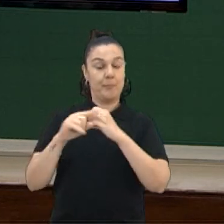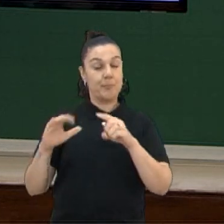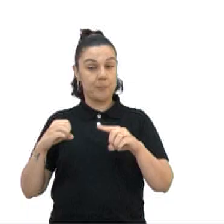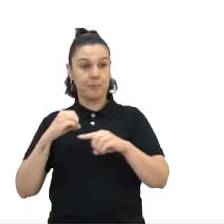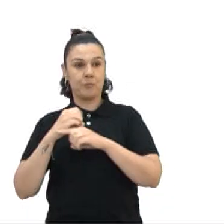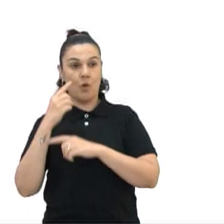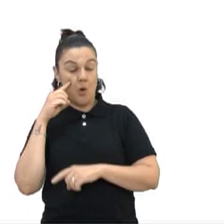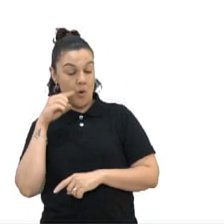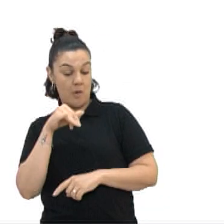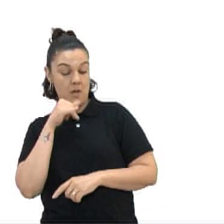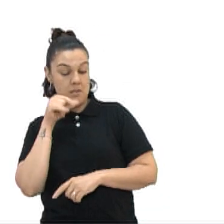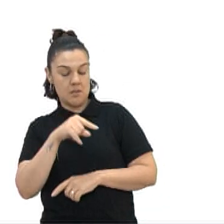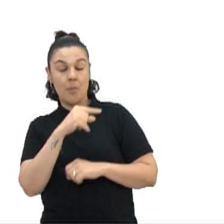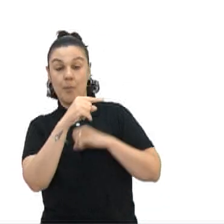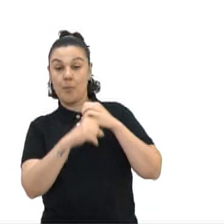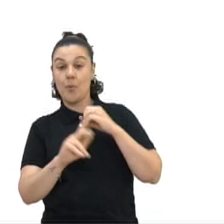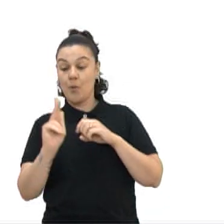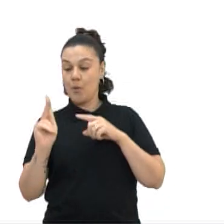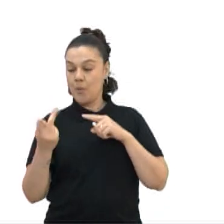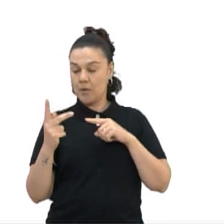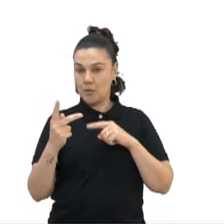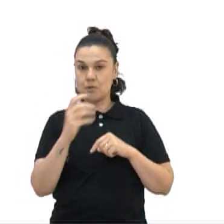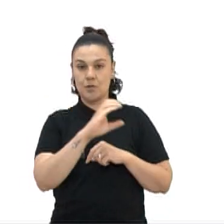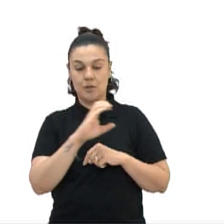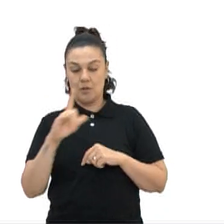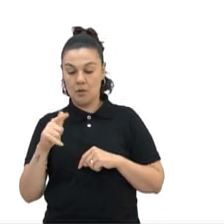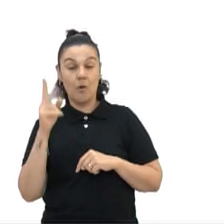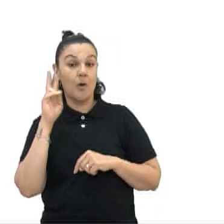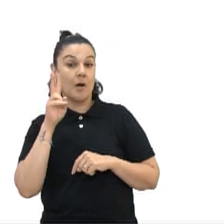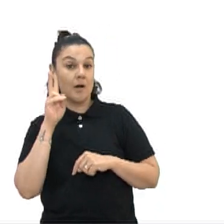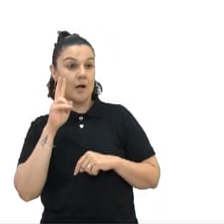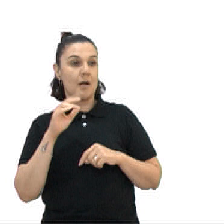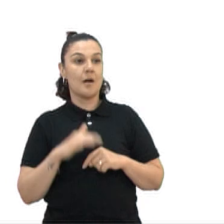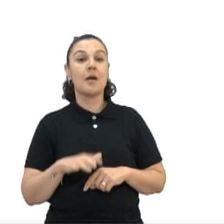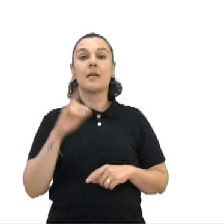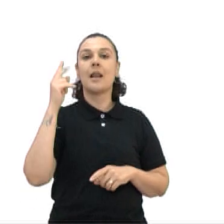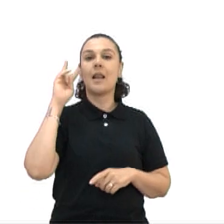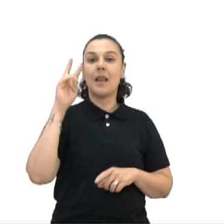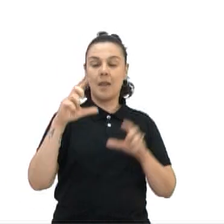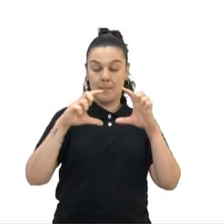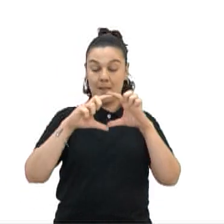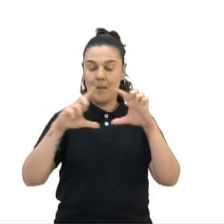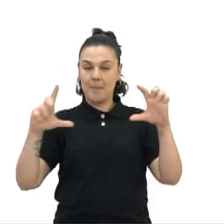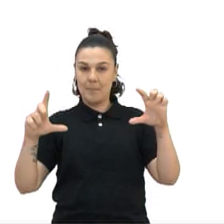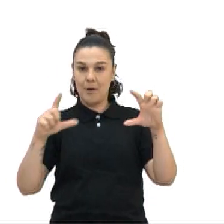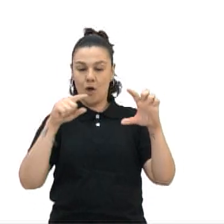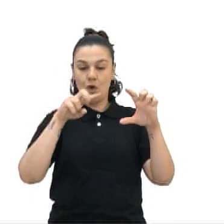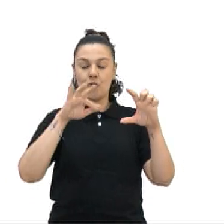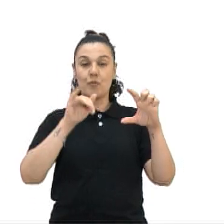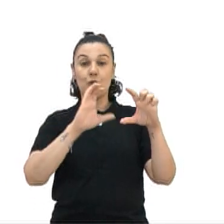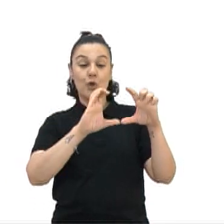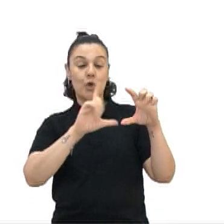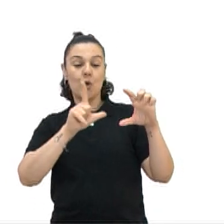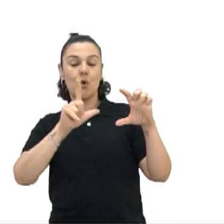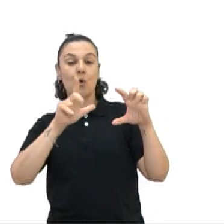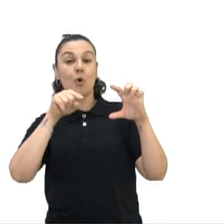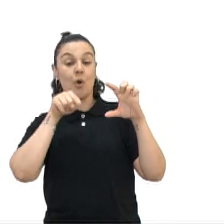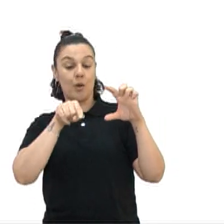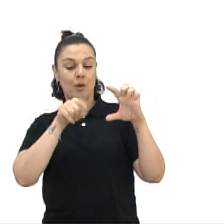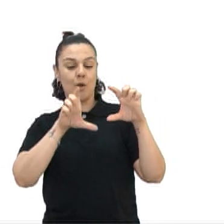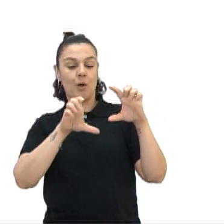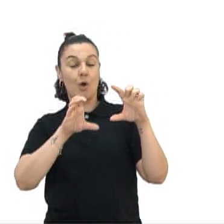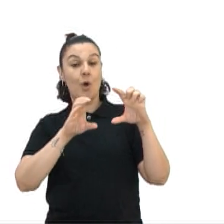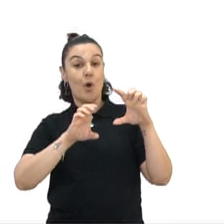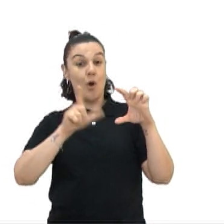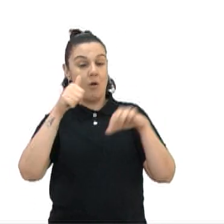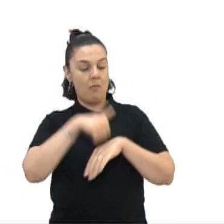caso do hidrogênio e do cloro. Opa, lembra lá? Fui ontem no clube. Ou seja, o cloro é